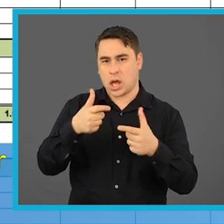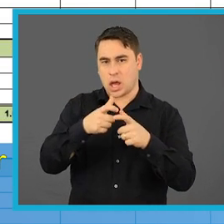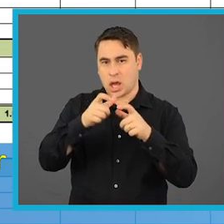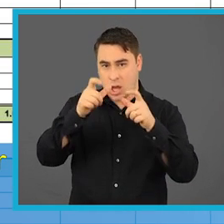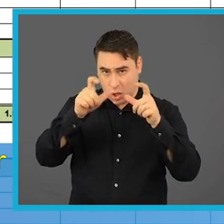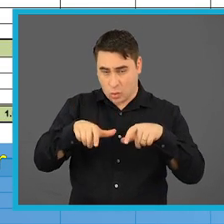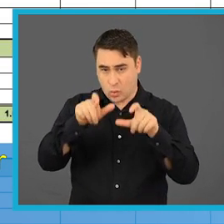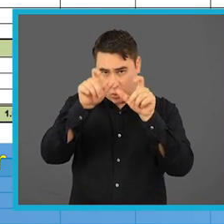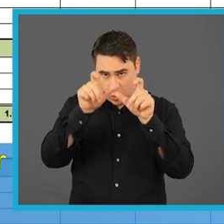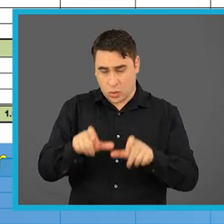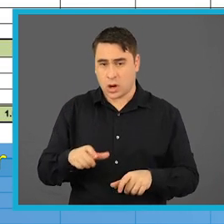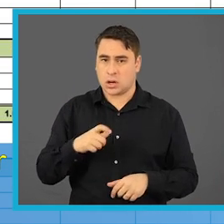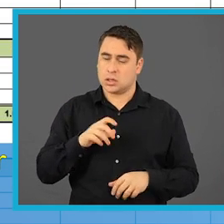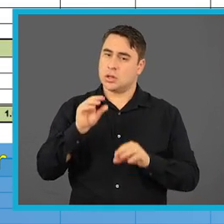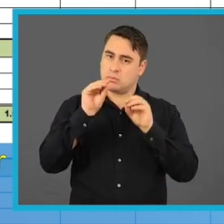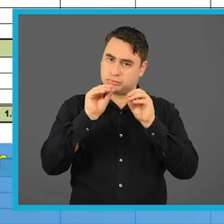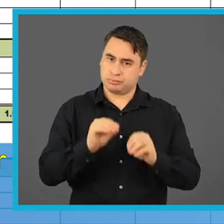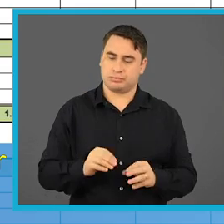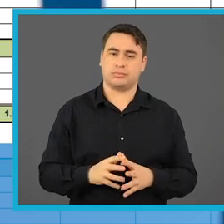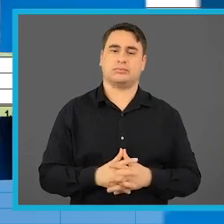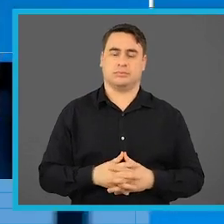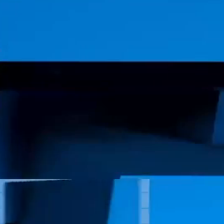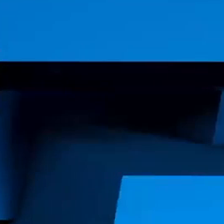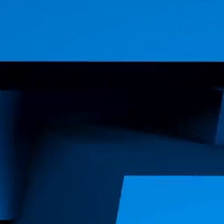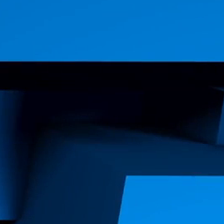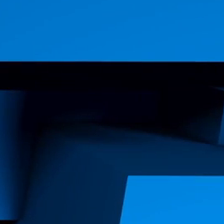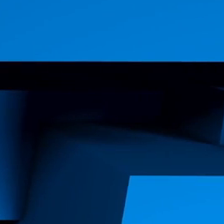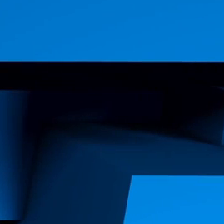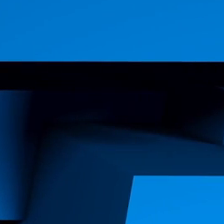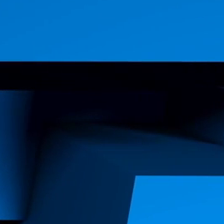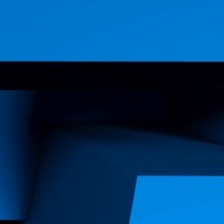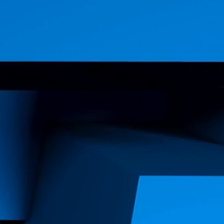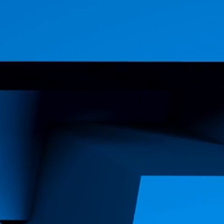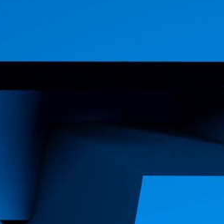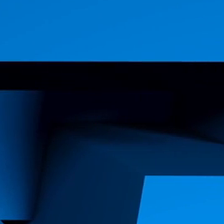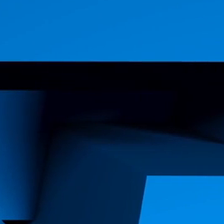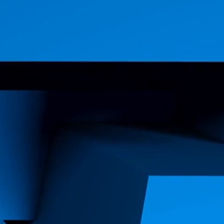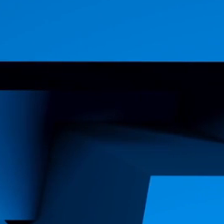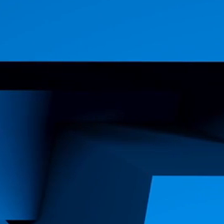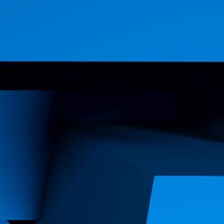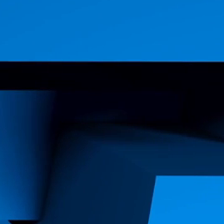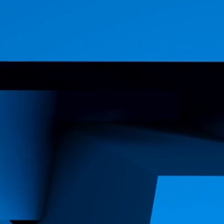que em algum lugar dessa coluna há um preenchimento.